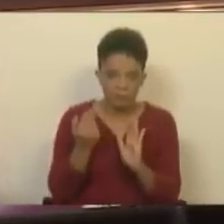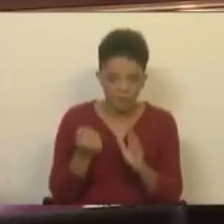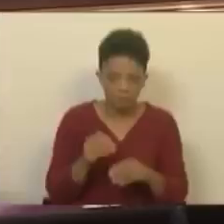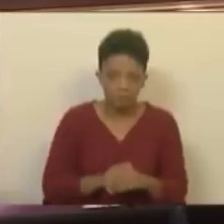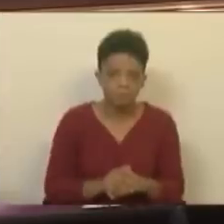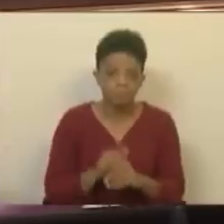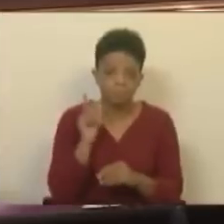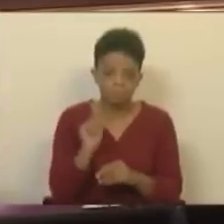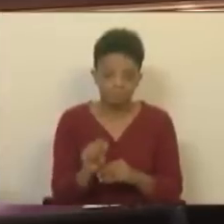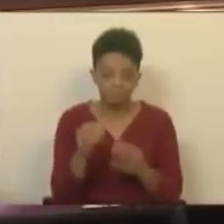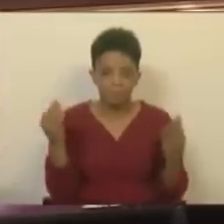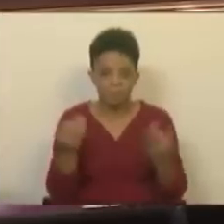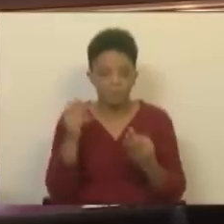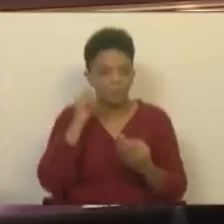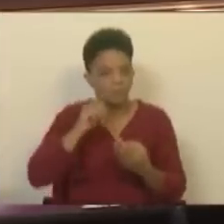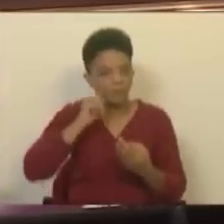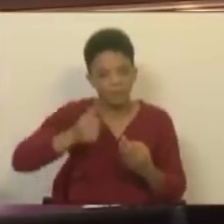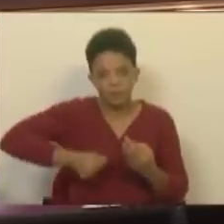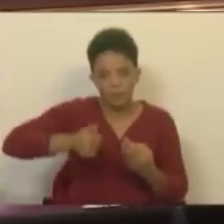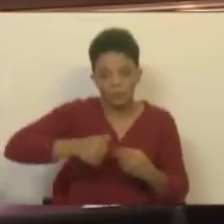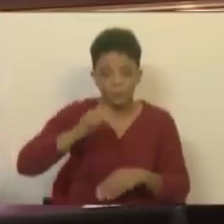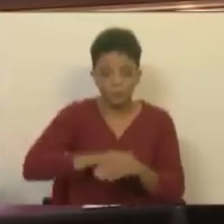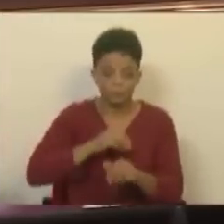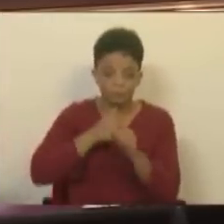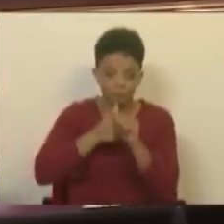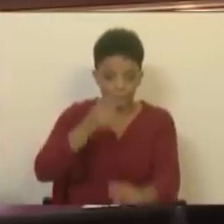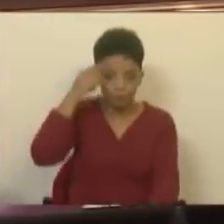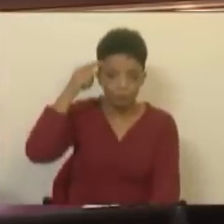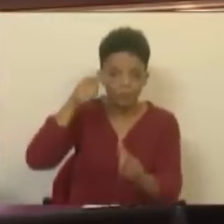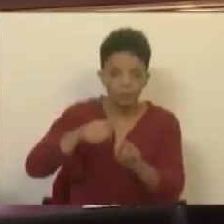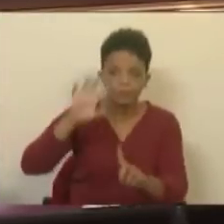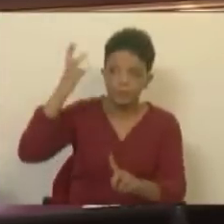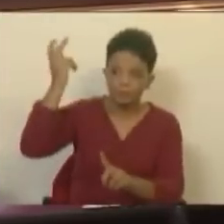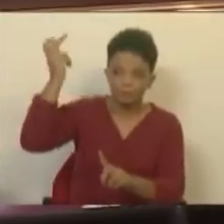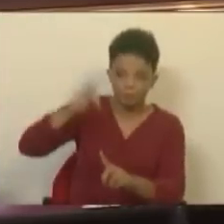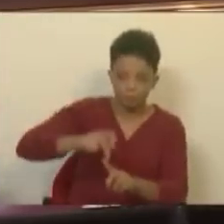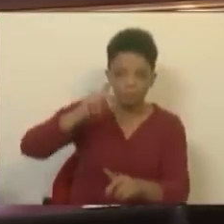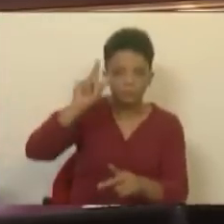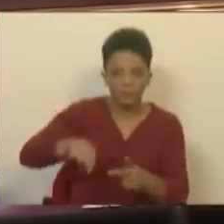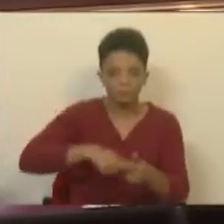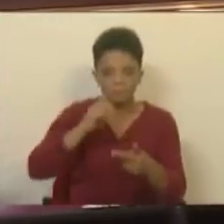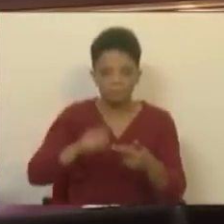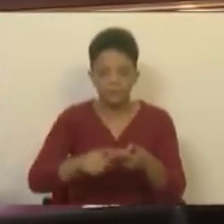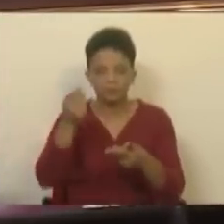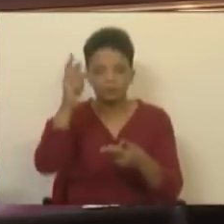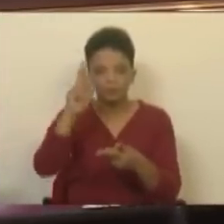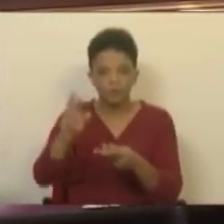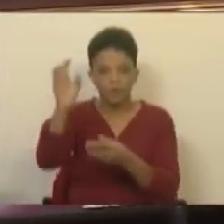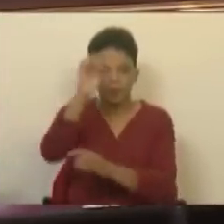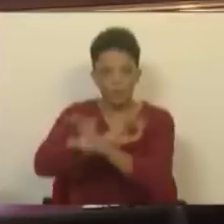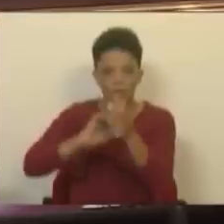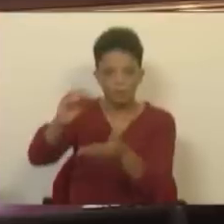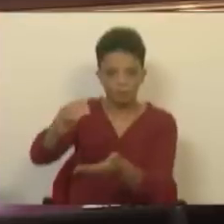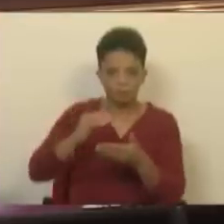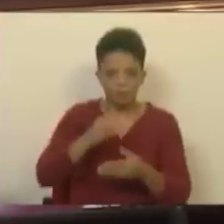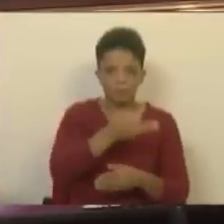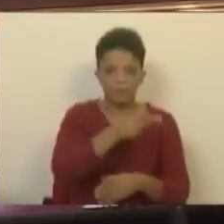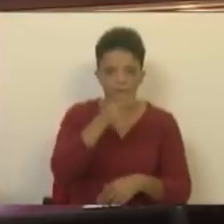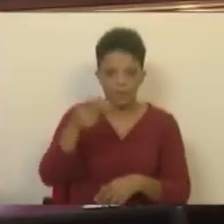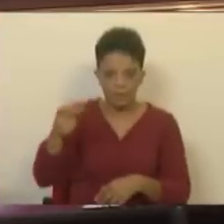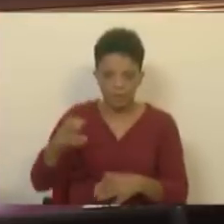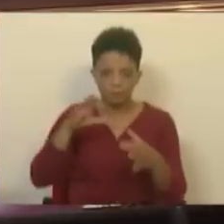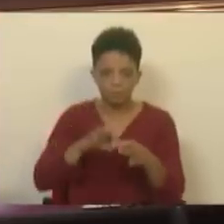e não obstantes de ser absolutamente fundamental até para cumprindo os objetivos climáticos e também a execução dos Fundos comunitários nomeadamente do Pr